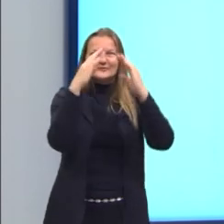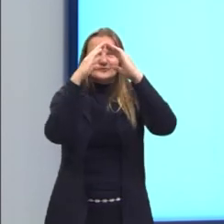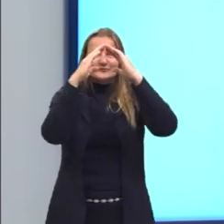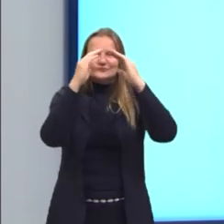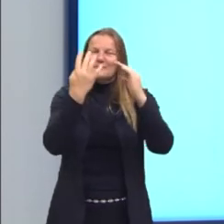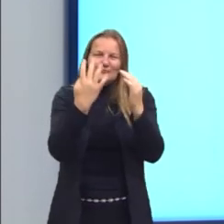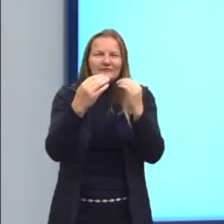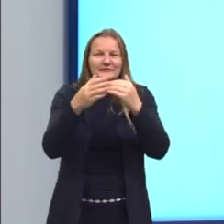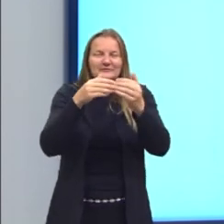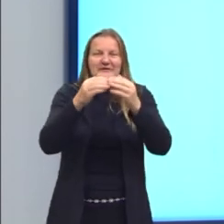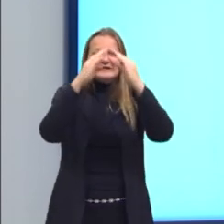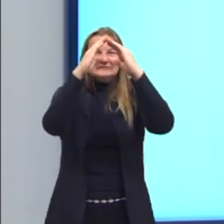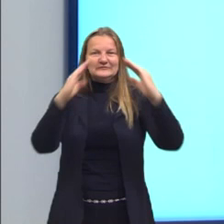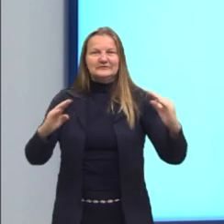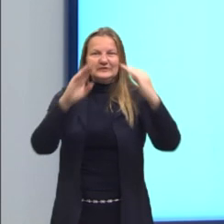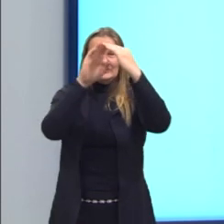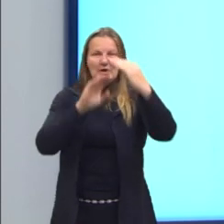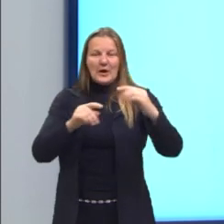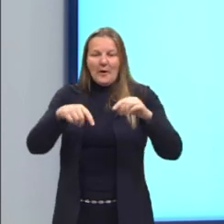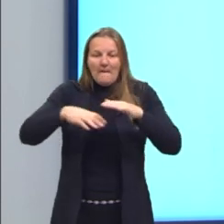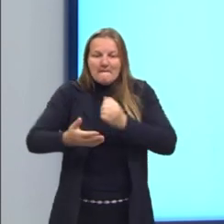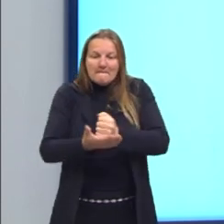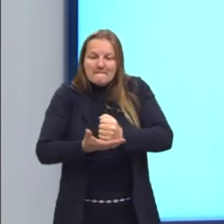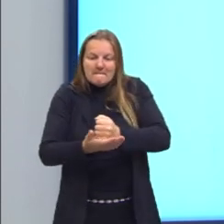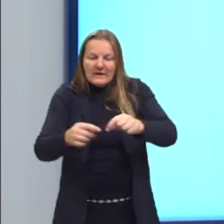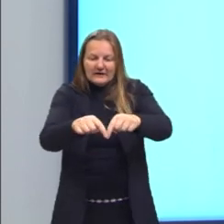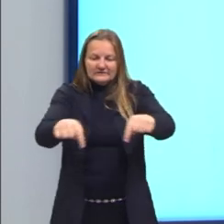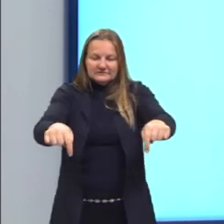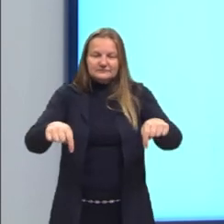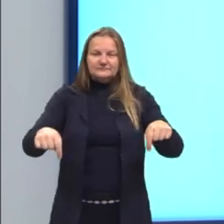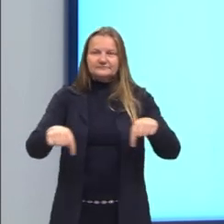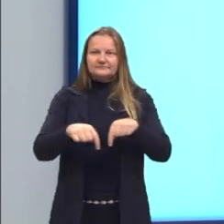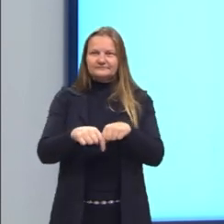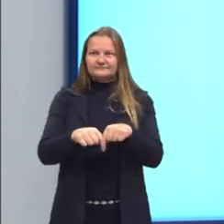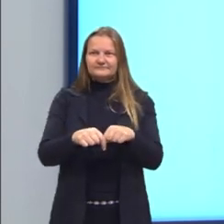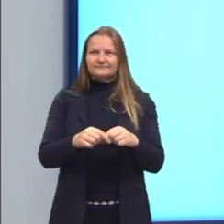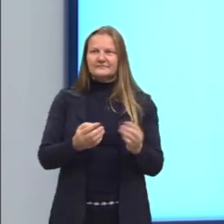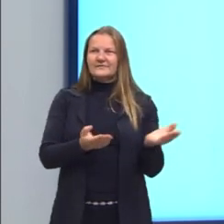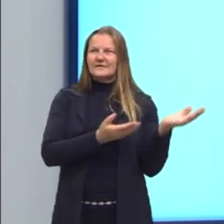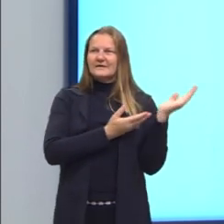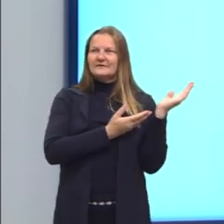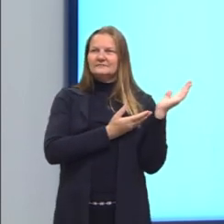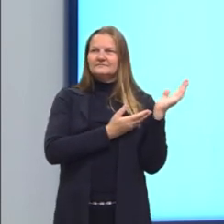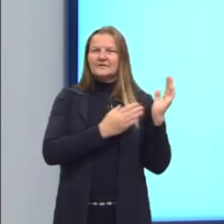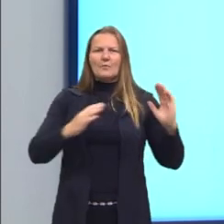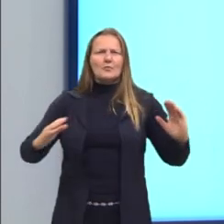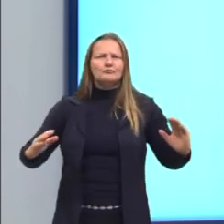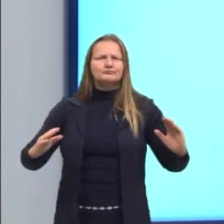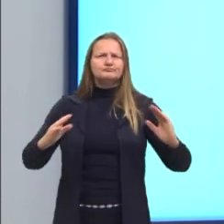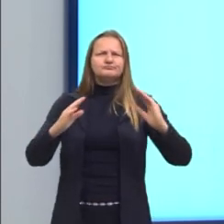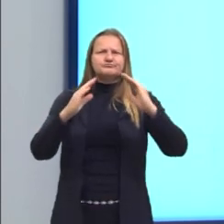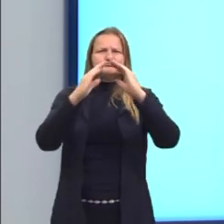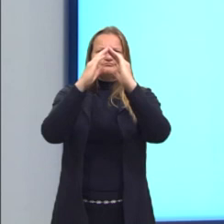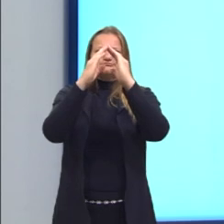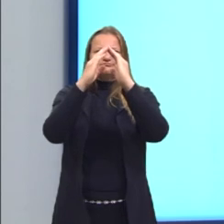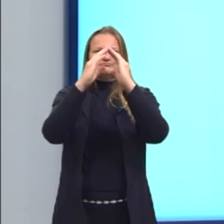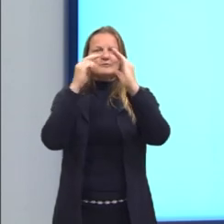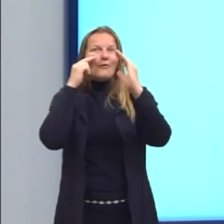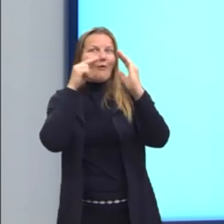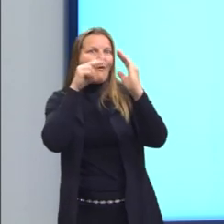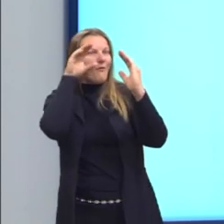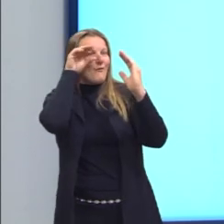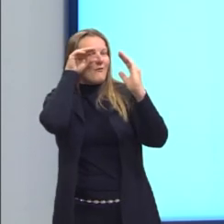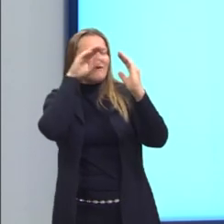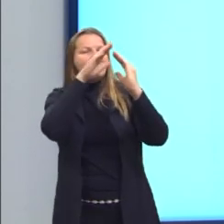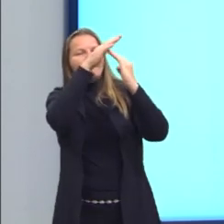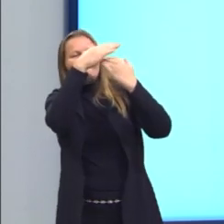a base quadrangular e nós podemos observar então né o topo da nossa pirâmide os